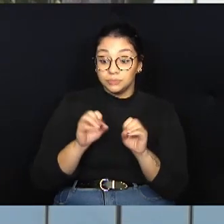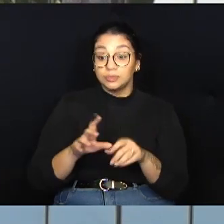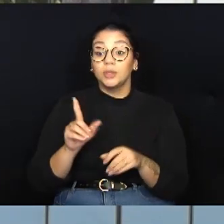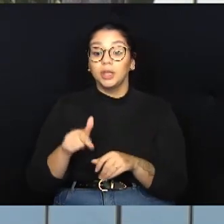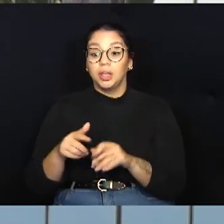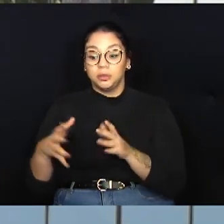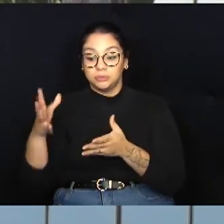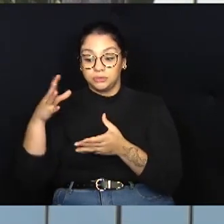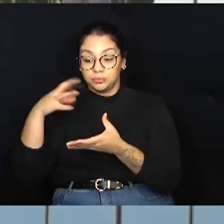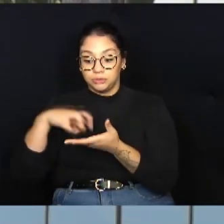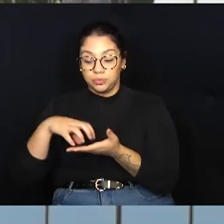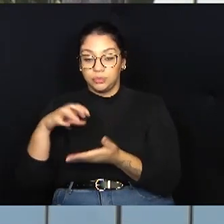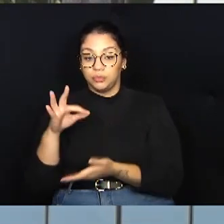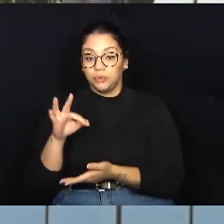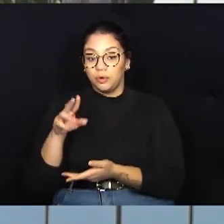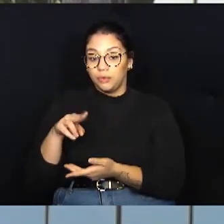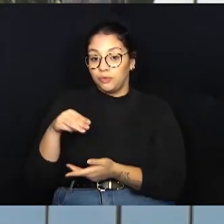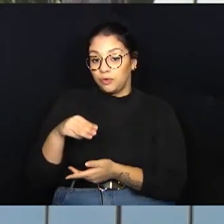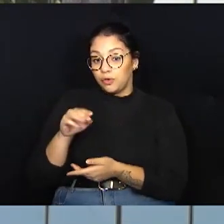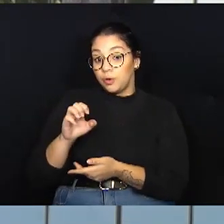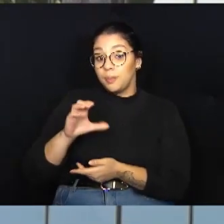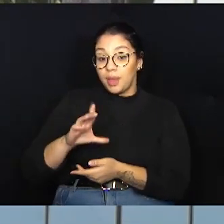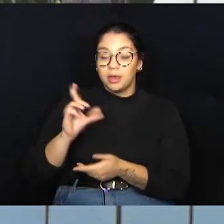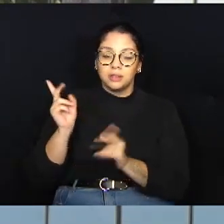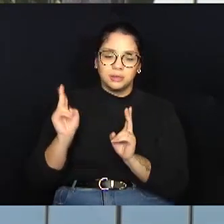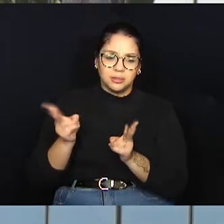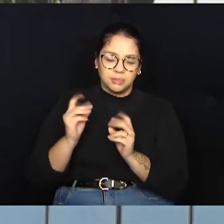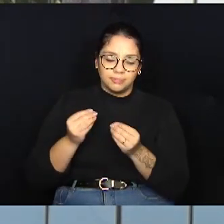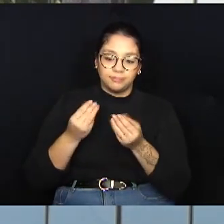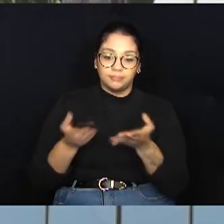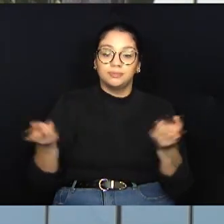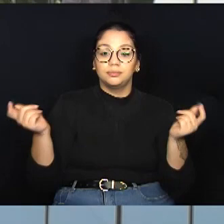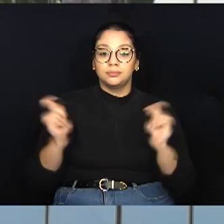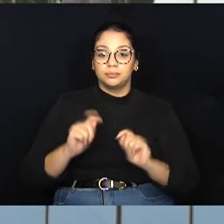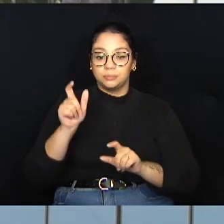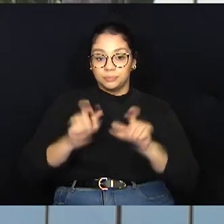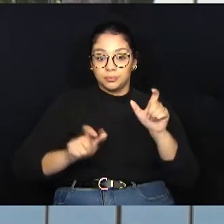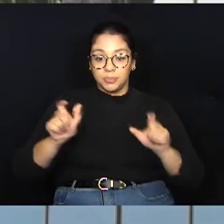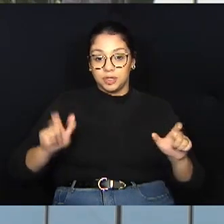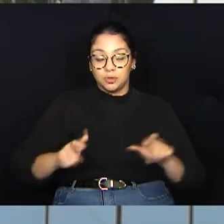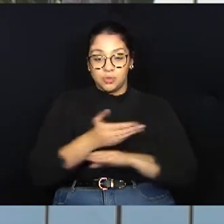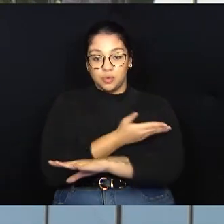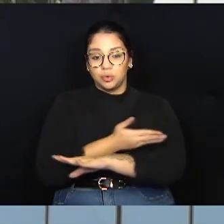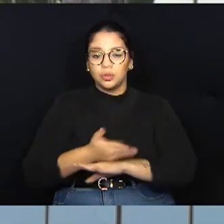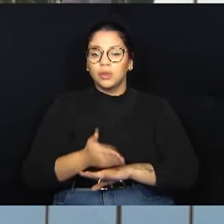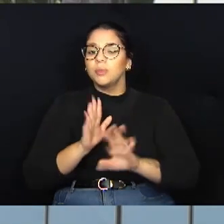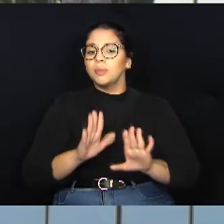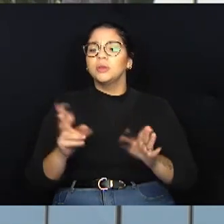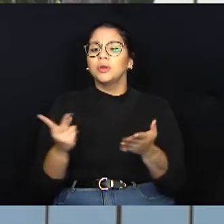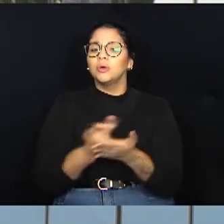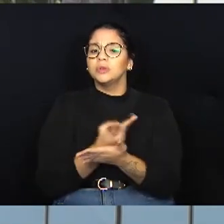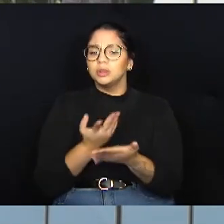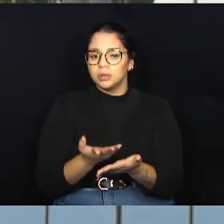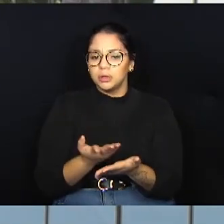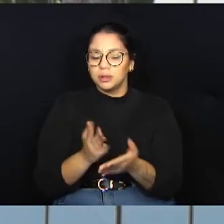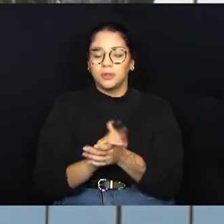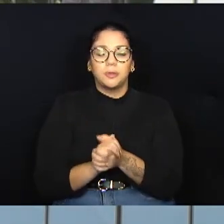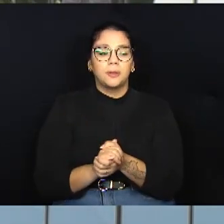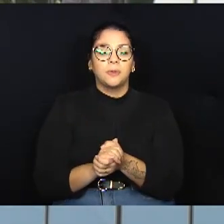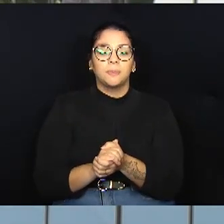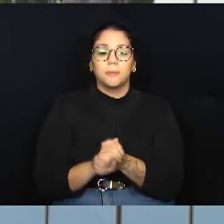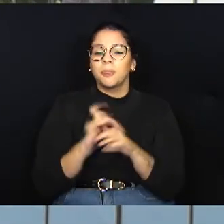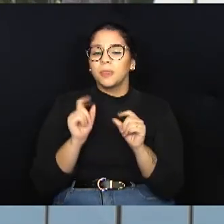FUMEC, sempre ofereceu todas as condições para a pessoa se educar. Mas o que acontece? Para a pessoa se alfabetizar. Mas o